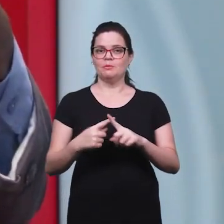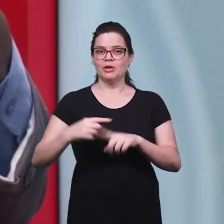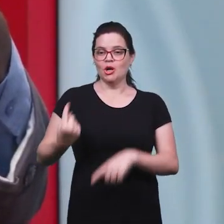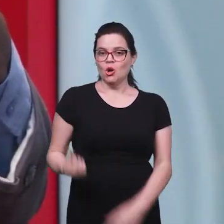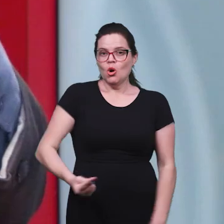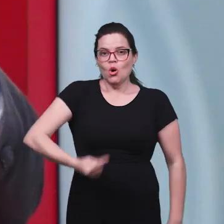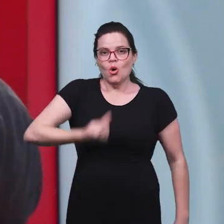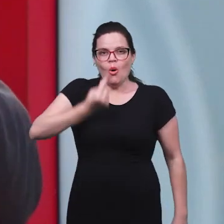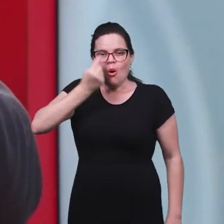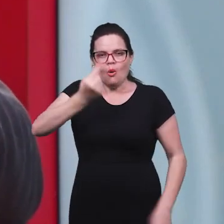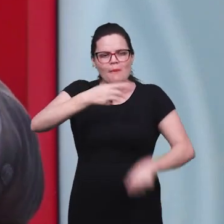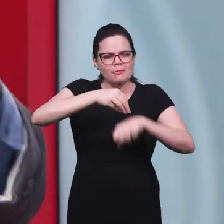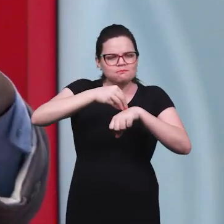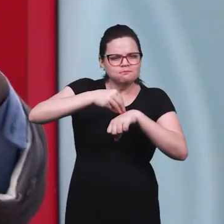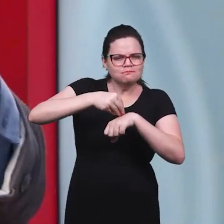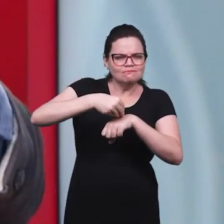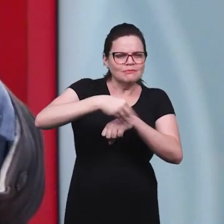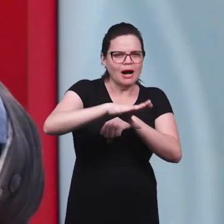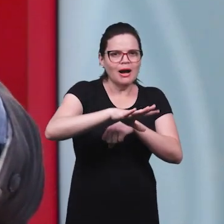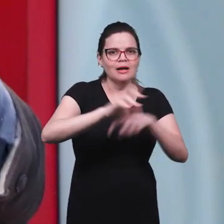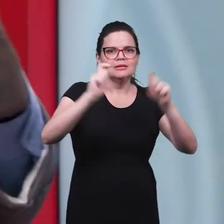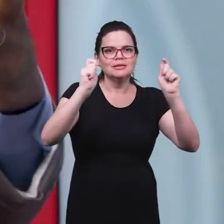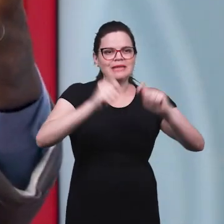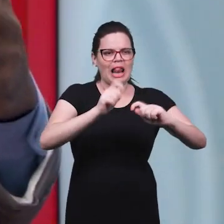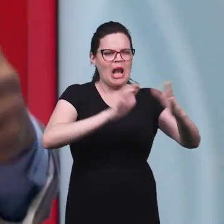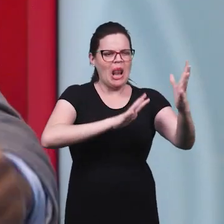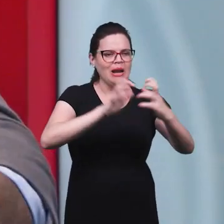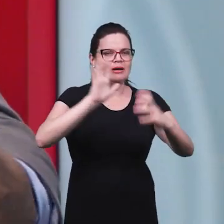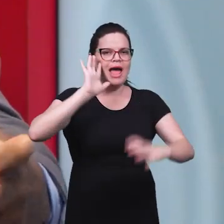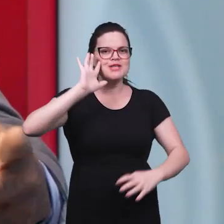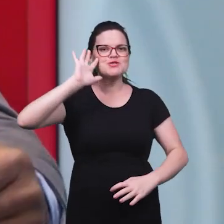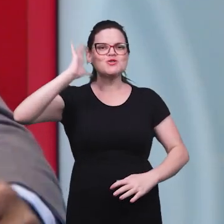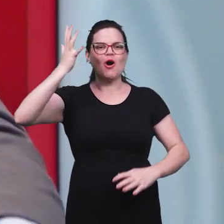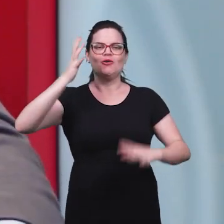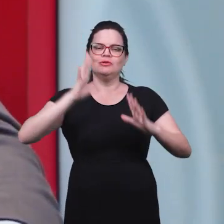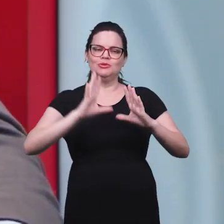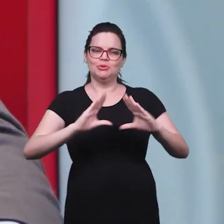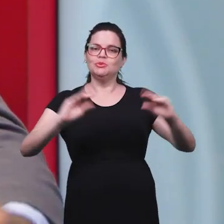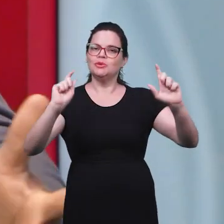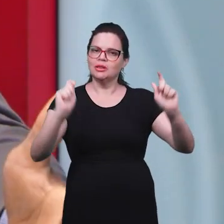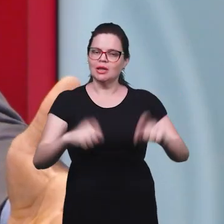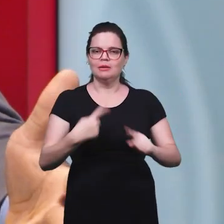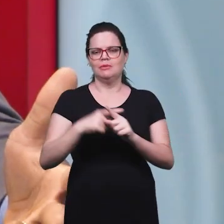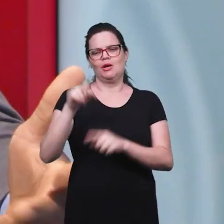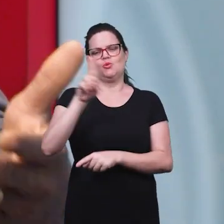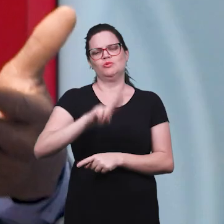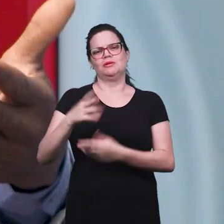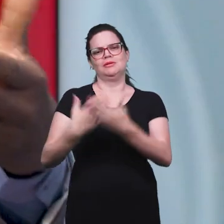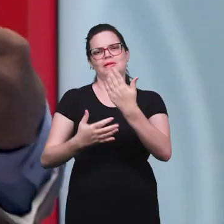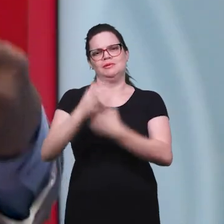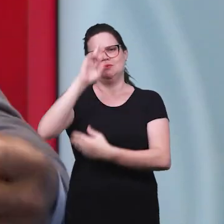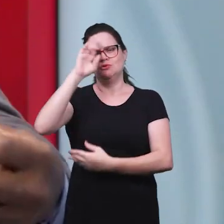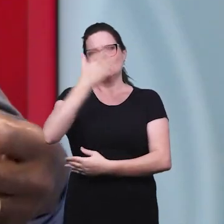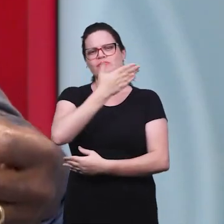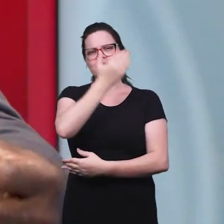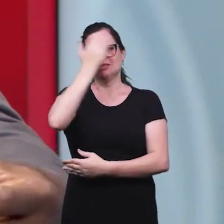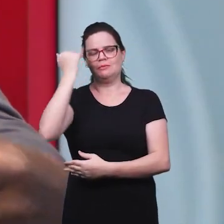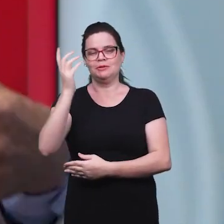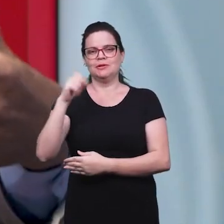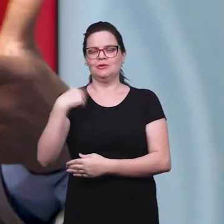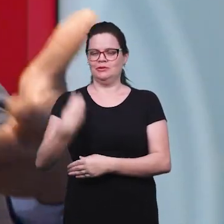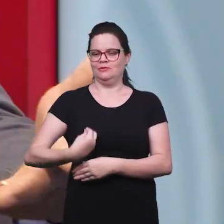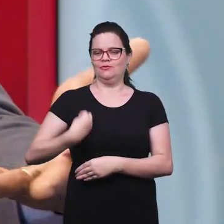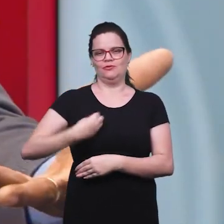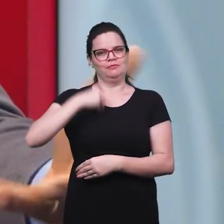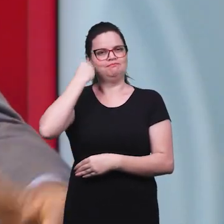uma palavra, ela realmente resolve muitas situações difíceis. Glória a Jesus, porque vivemos essa